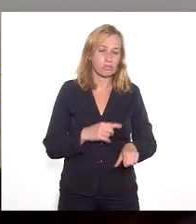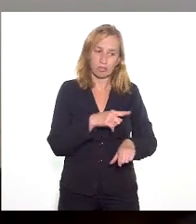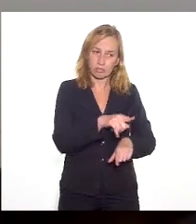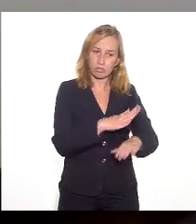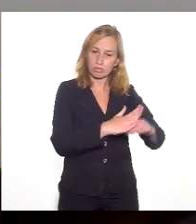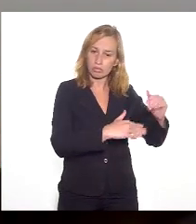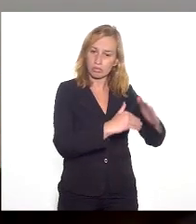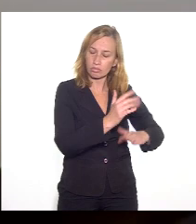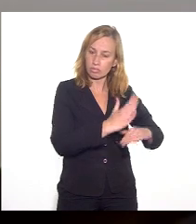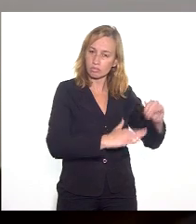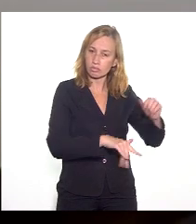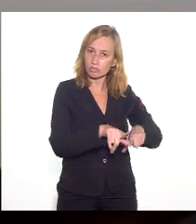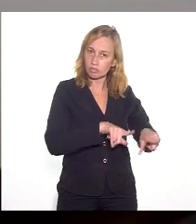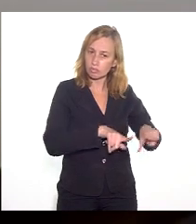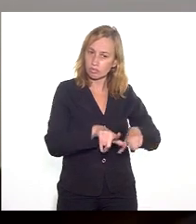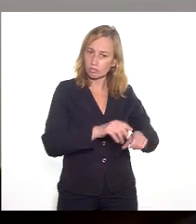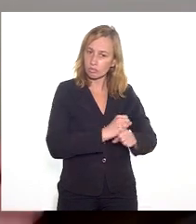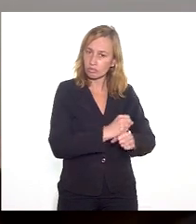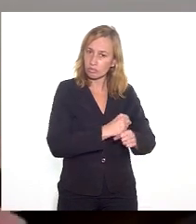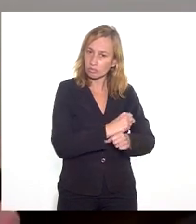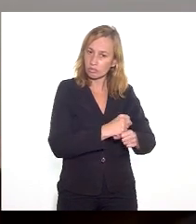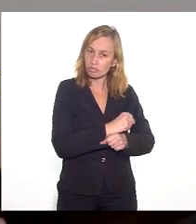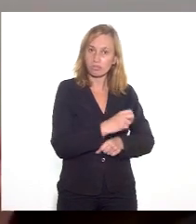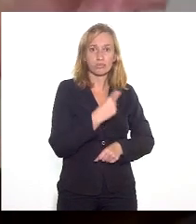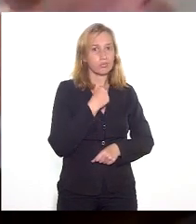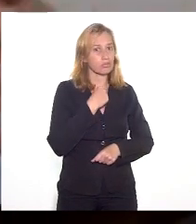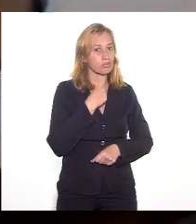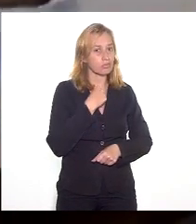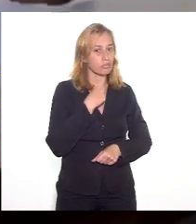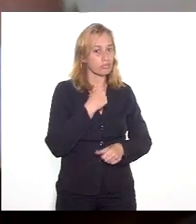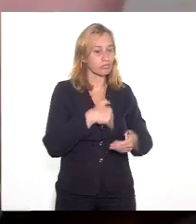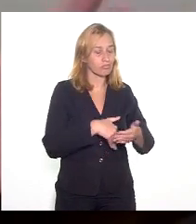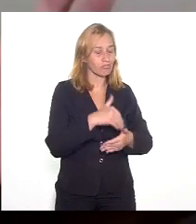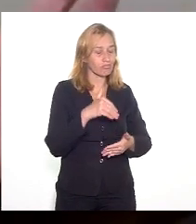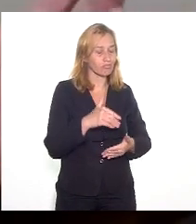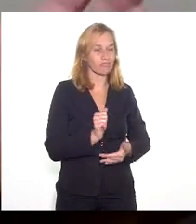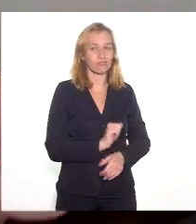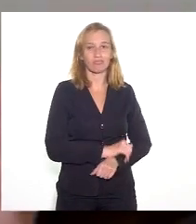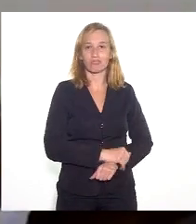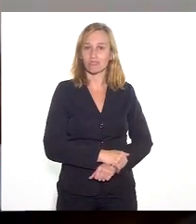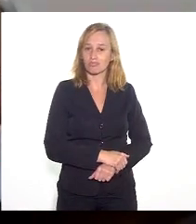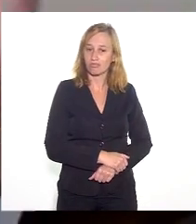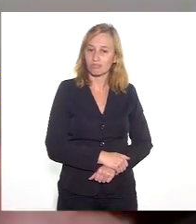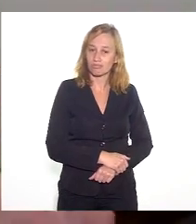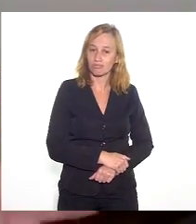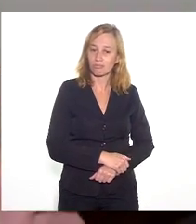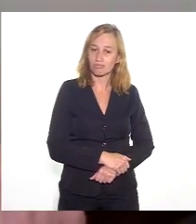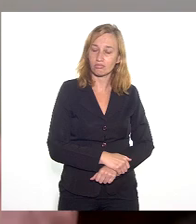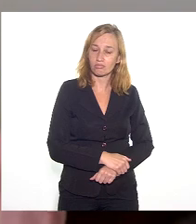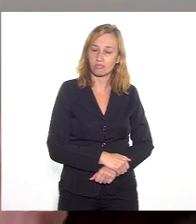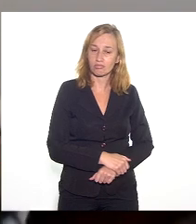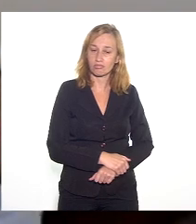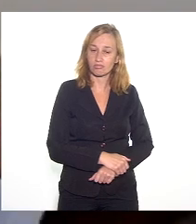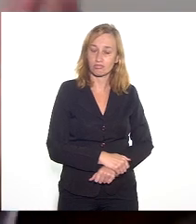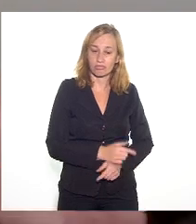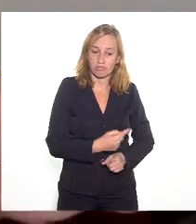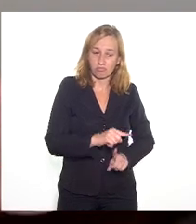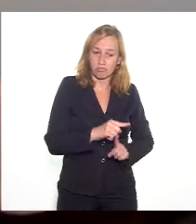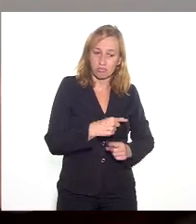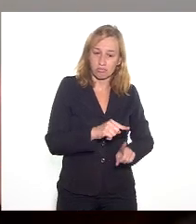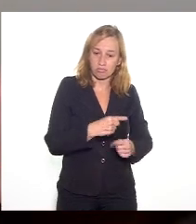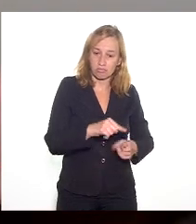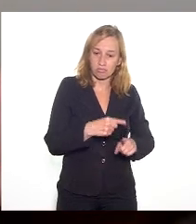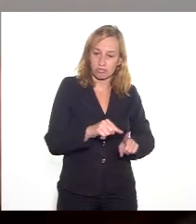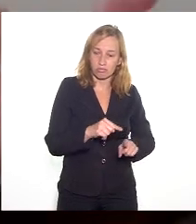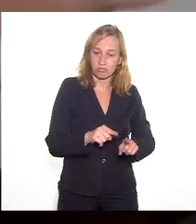trabalharam, cumpriram as suas funções. O que não pode é que essa atmosfera, esse clima de perseguição ao